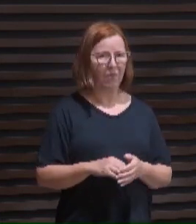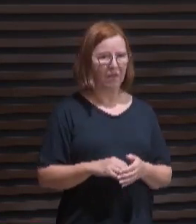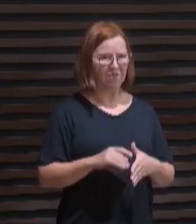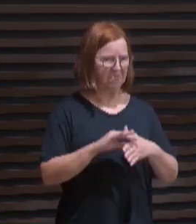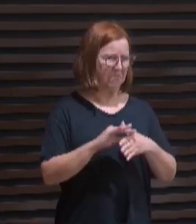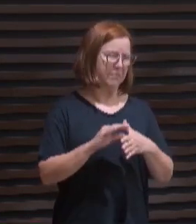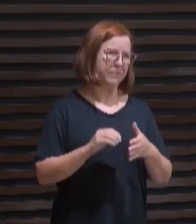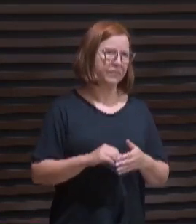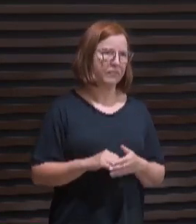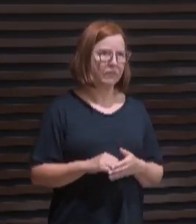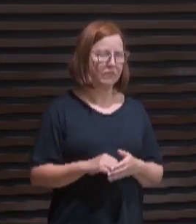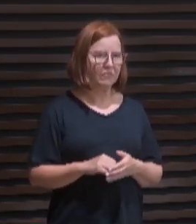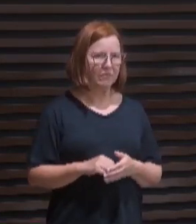trás,